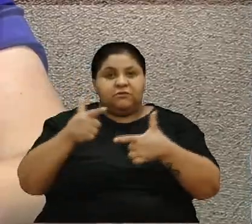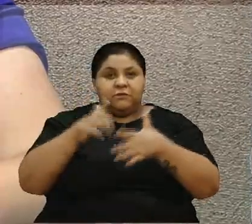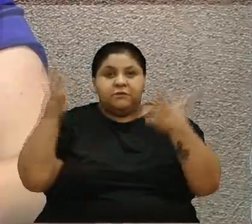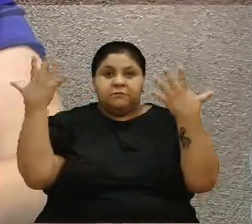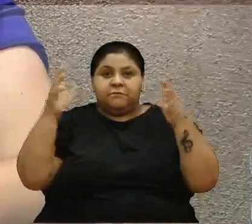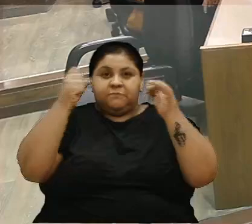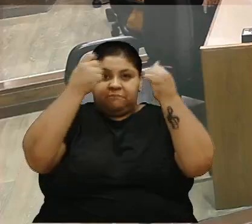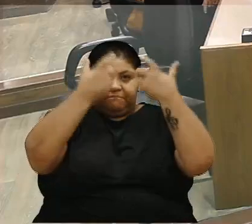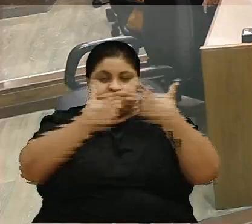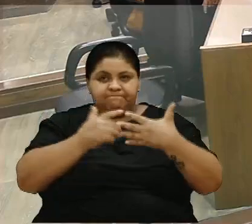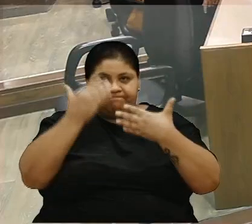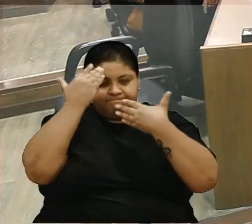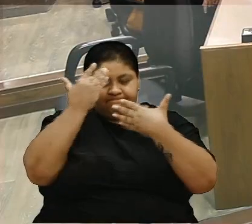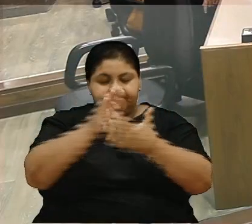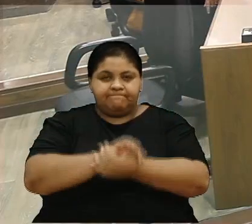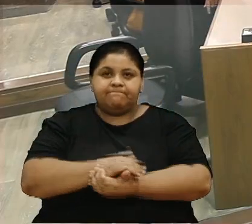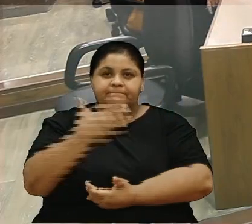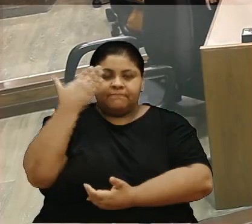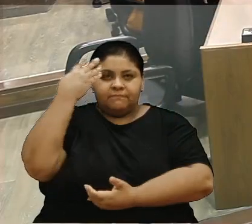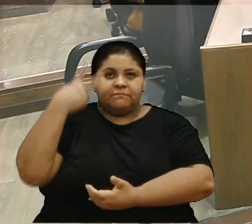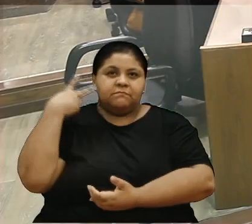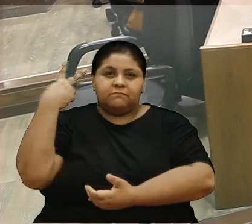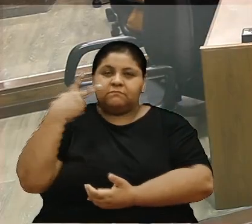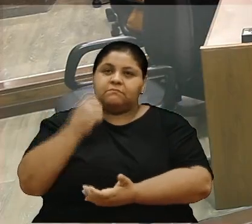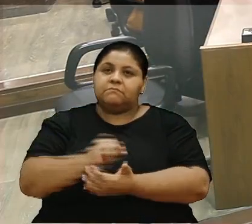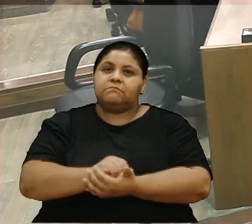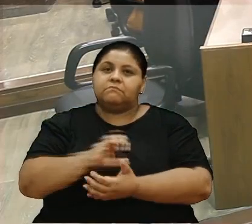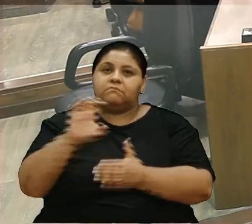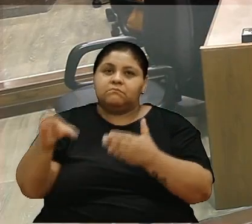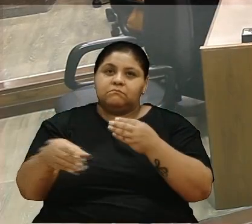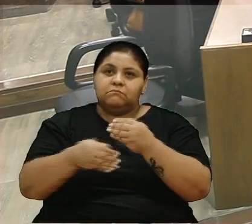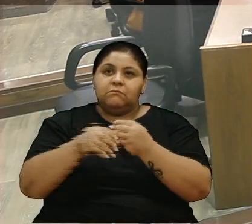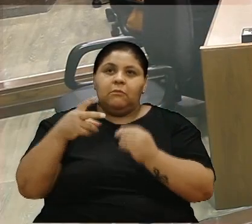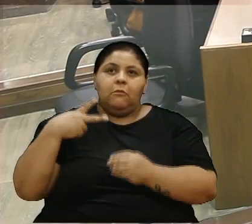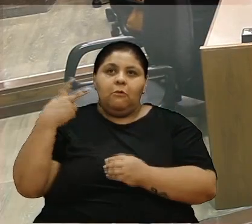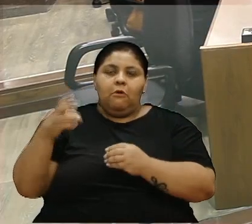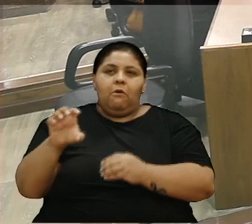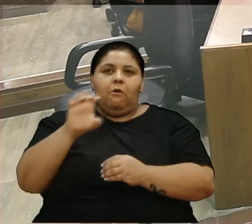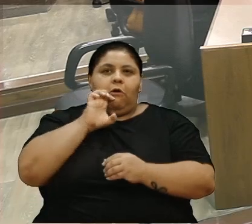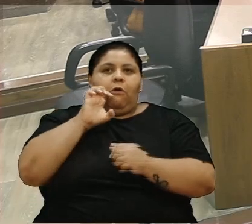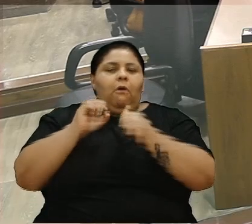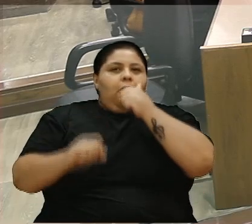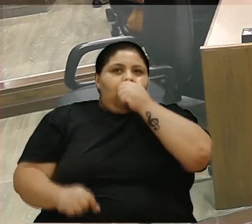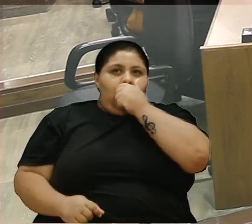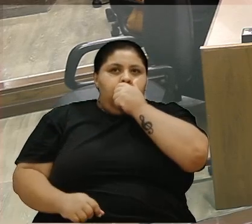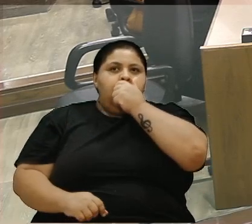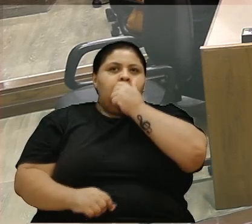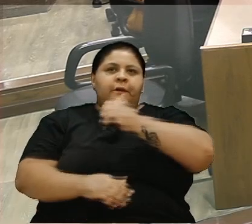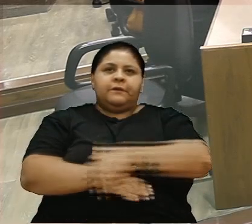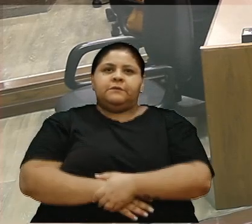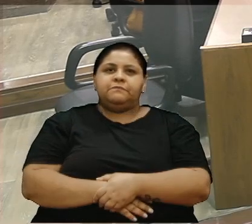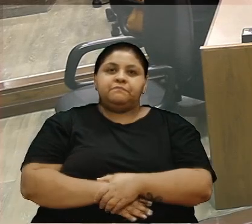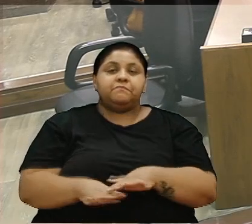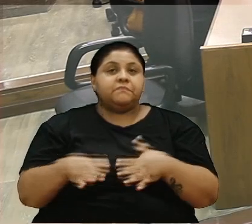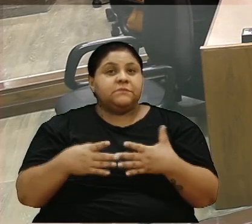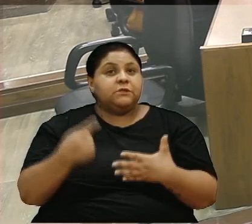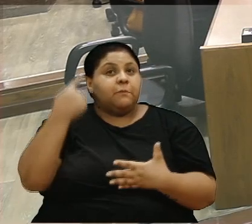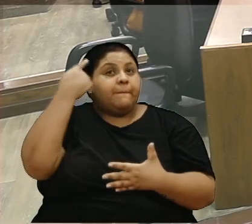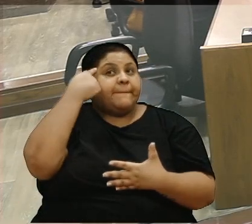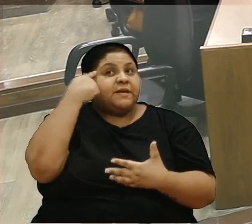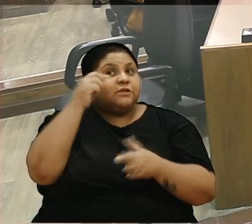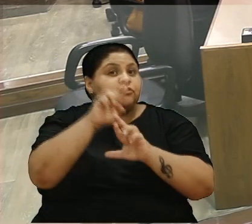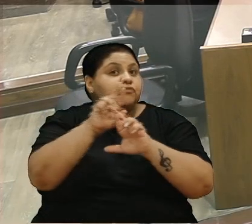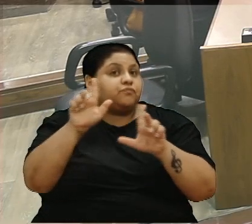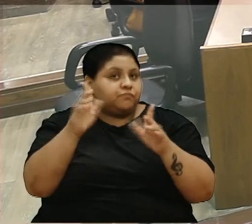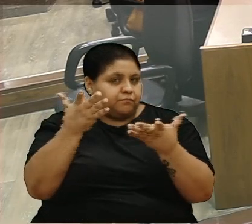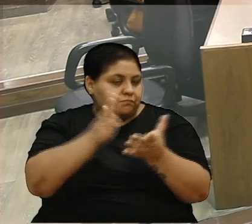colocação. Obrigado. Obrigada, vereador. Sua parte, vereadora Estela. Bom, eu vou por outra lógica. Eu